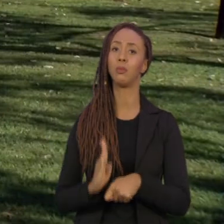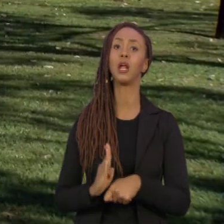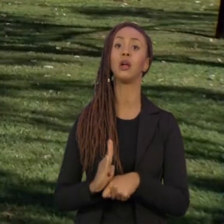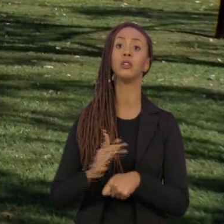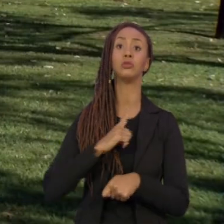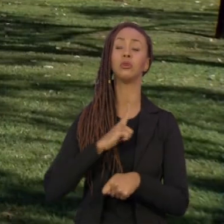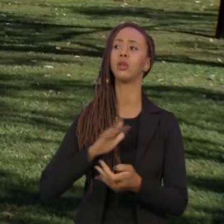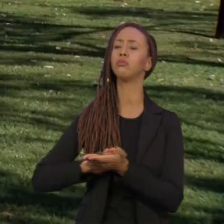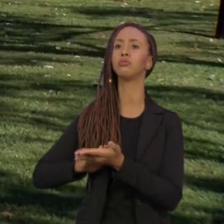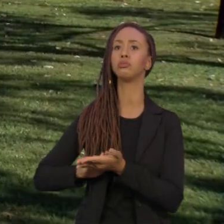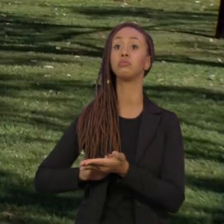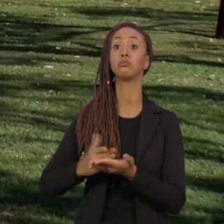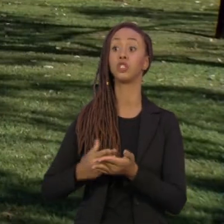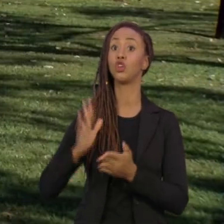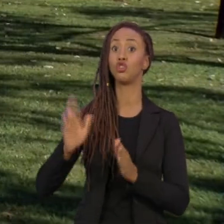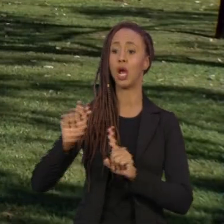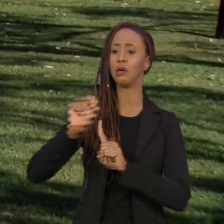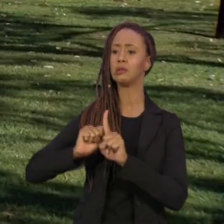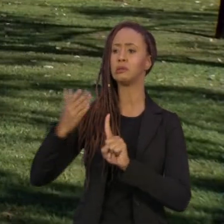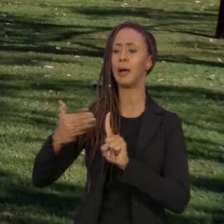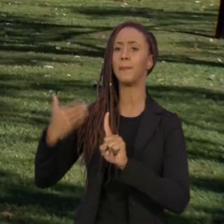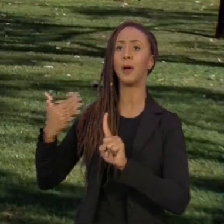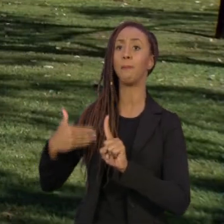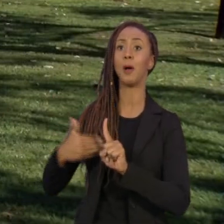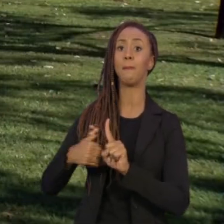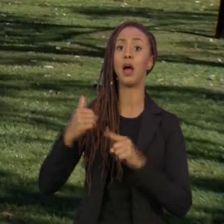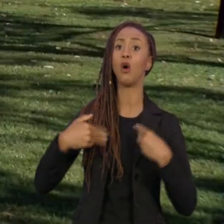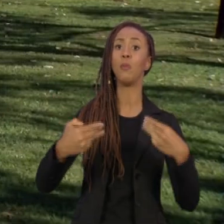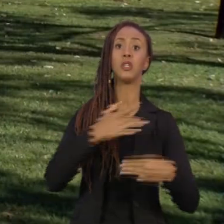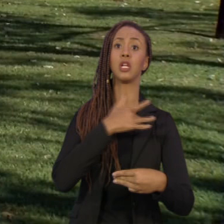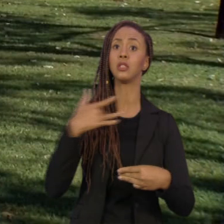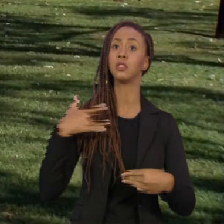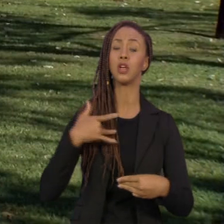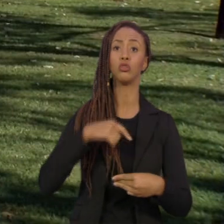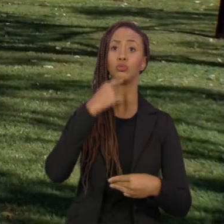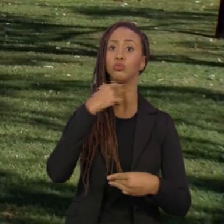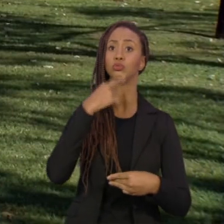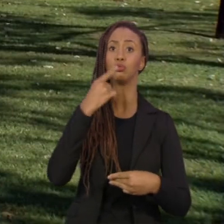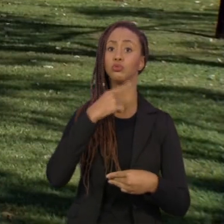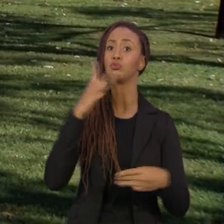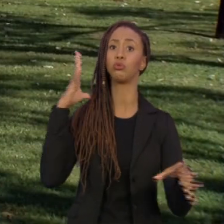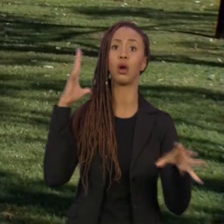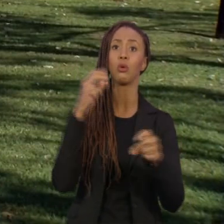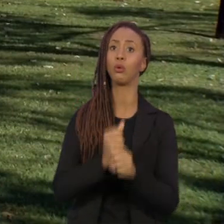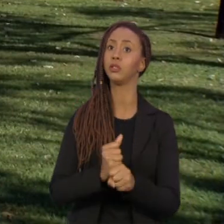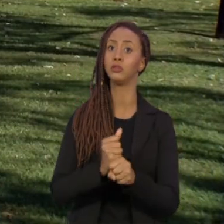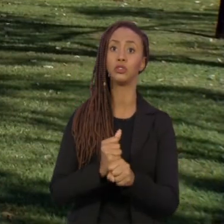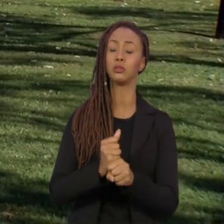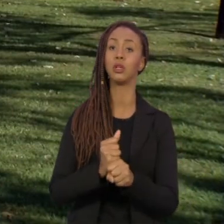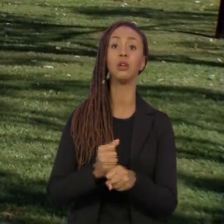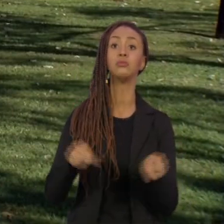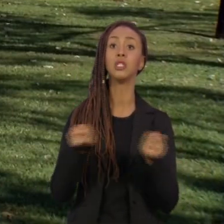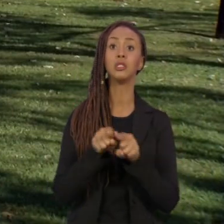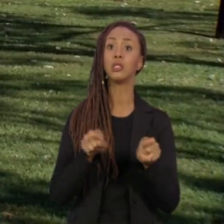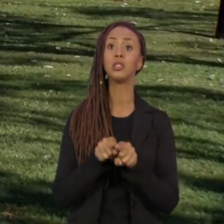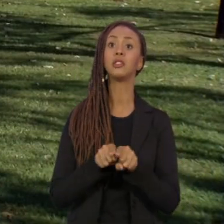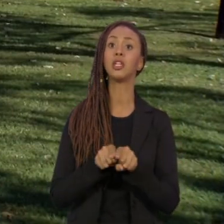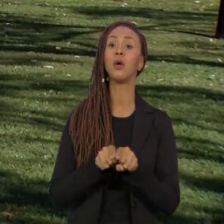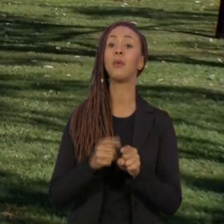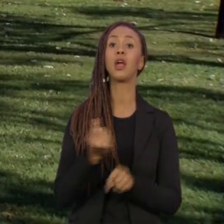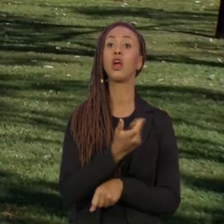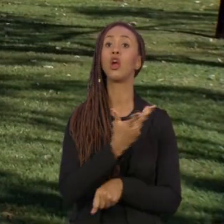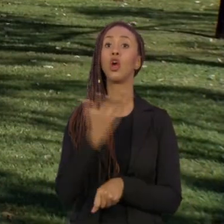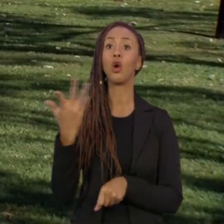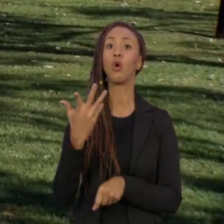últimos meses, o Ministério não conseguiu entregar o número de vacinas previstas e também não ampliou a quantidade